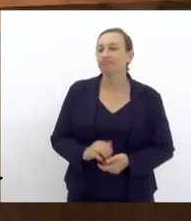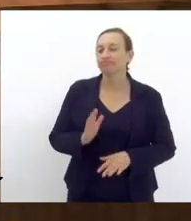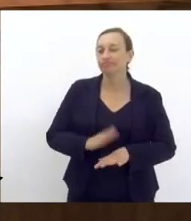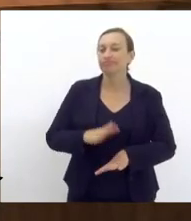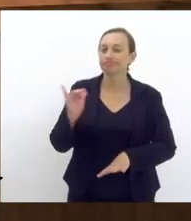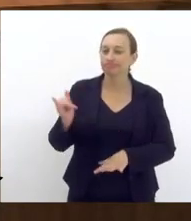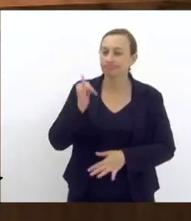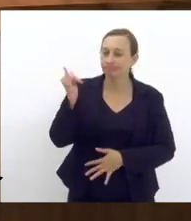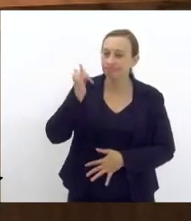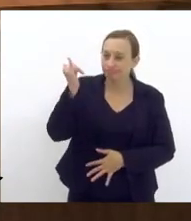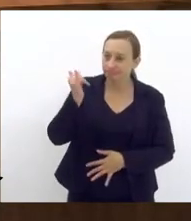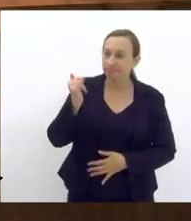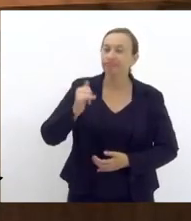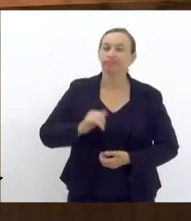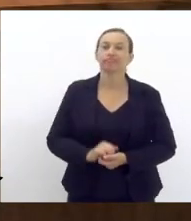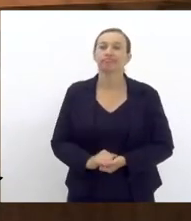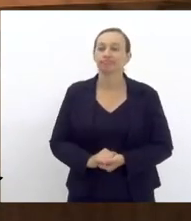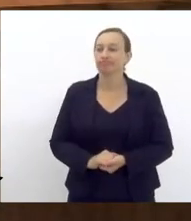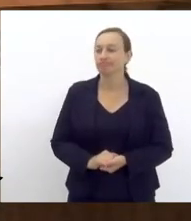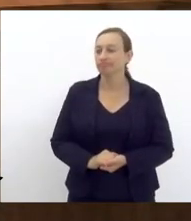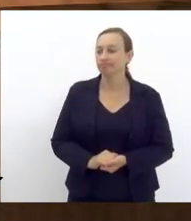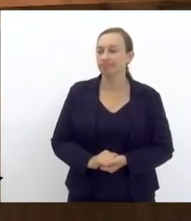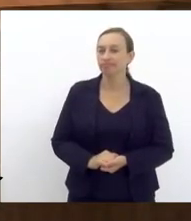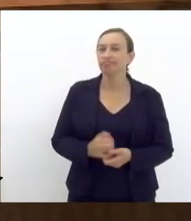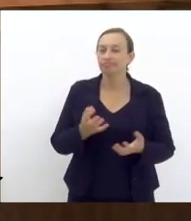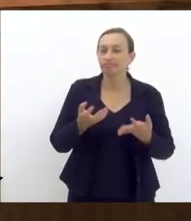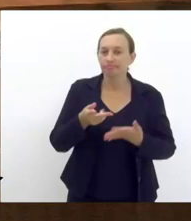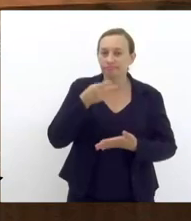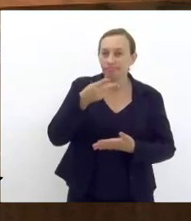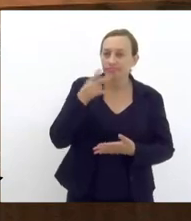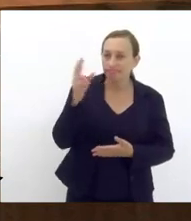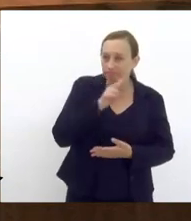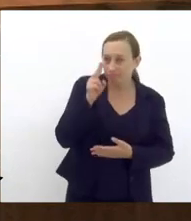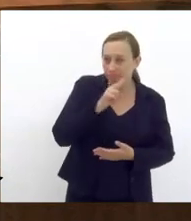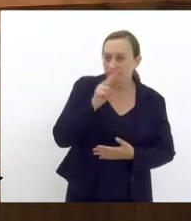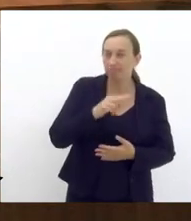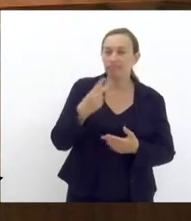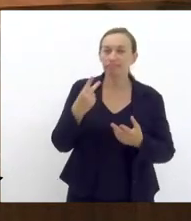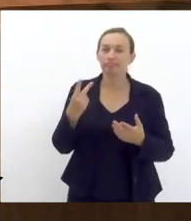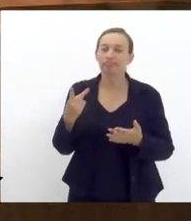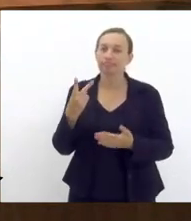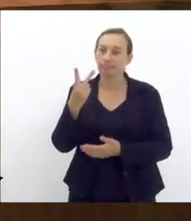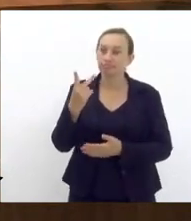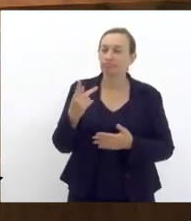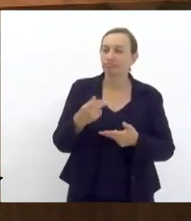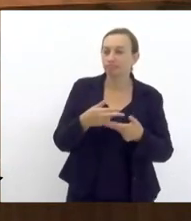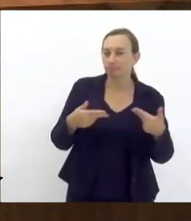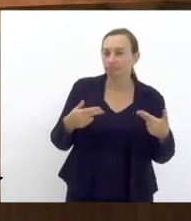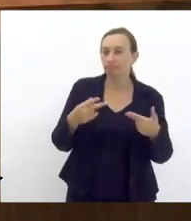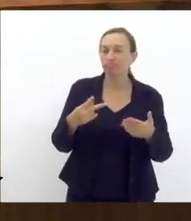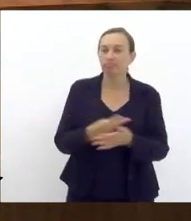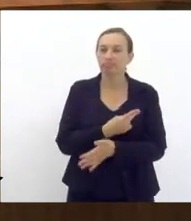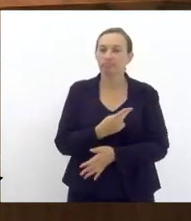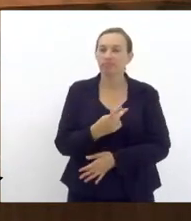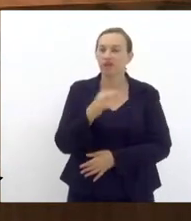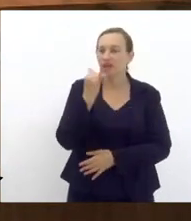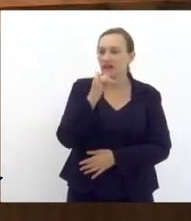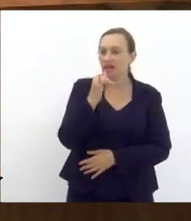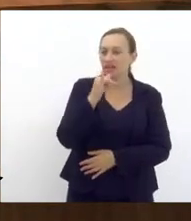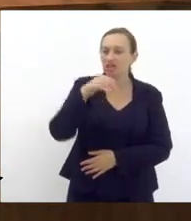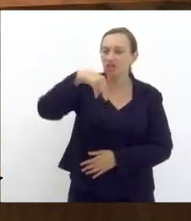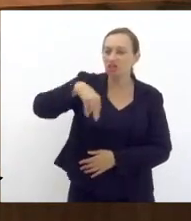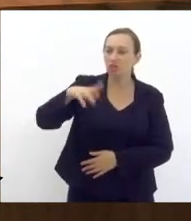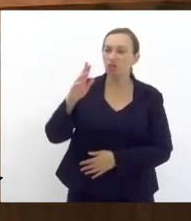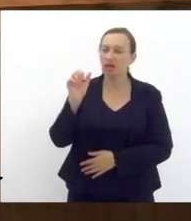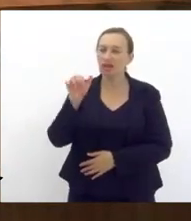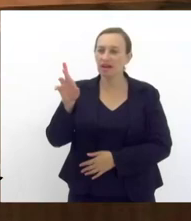importante mais necessária eu queria falar rapidamente de dois Episódios que aconteceram com relação a energia nuclear aqui no nosso estado